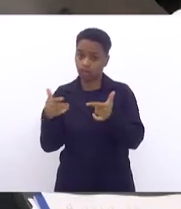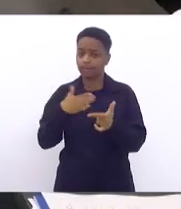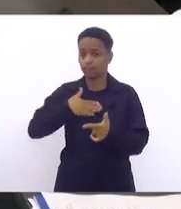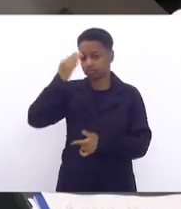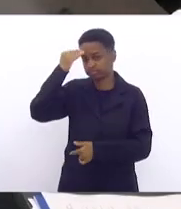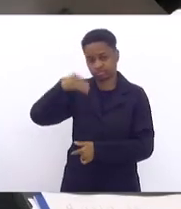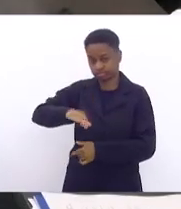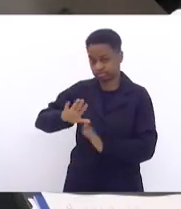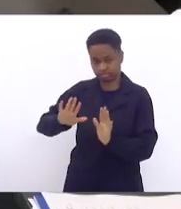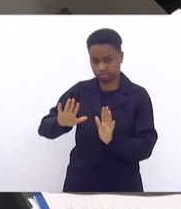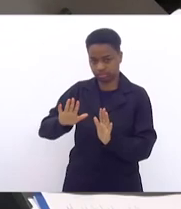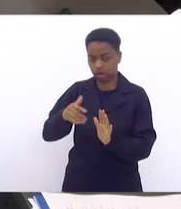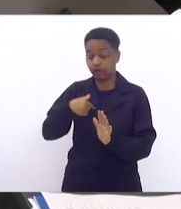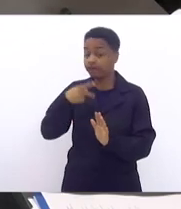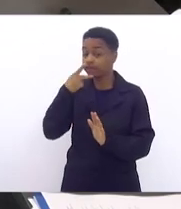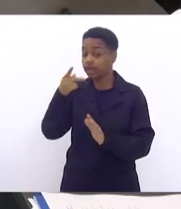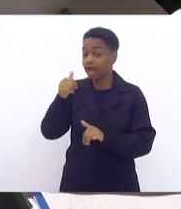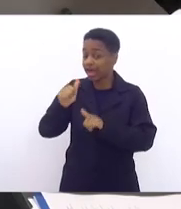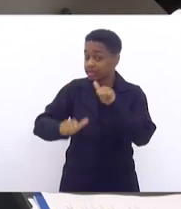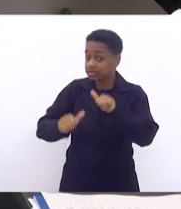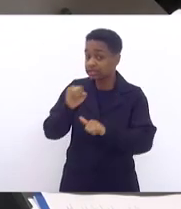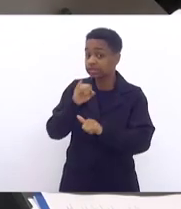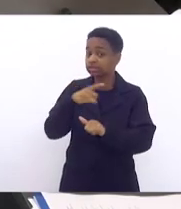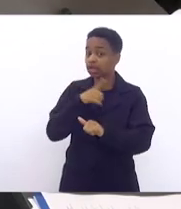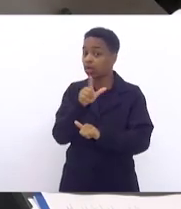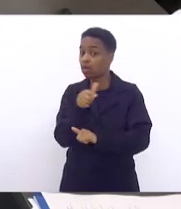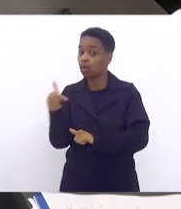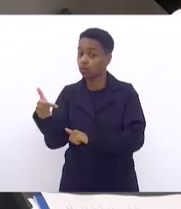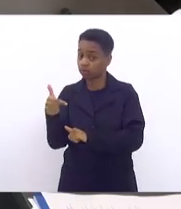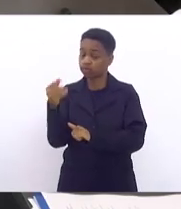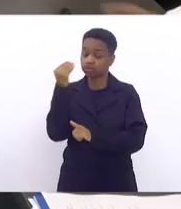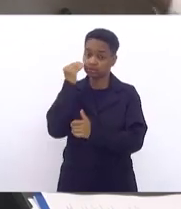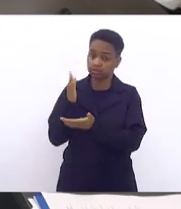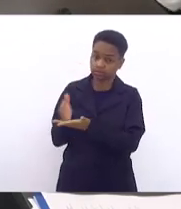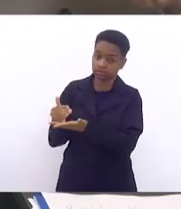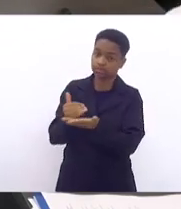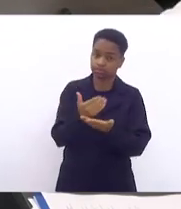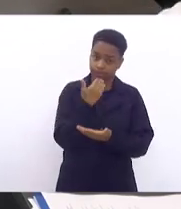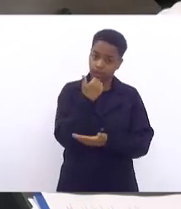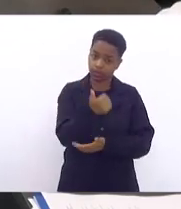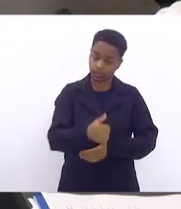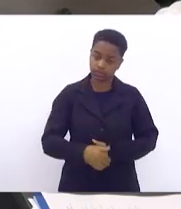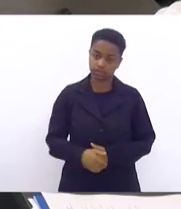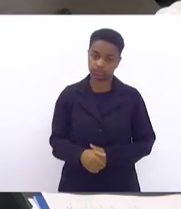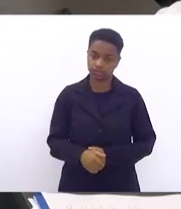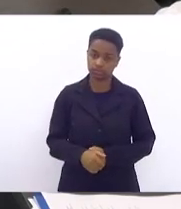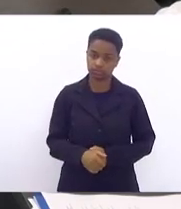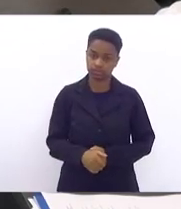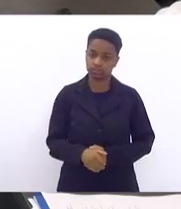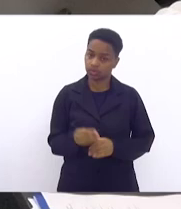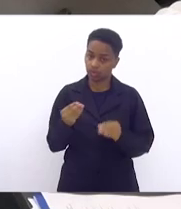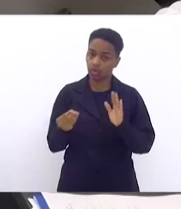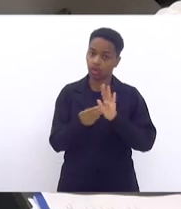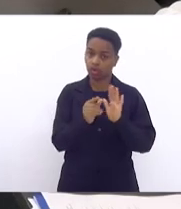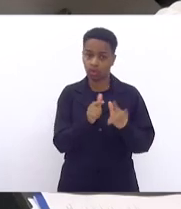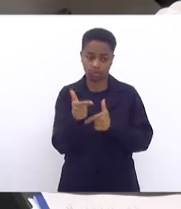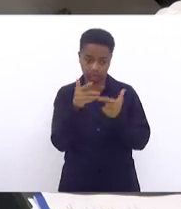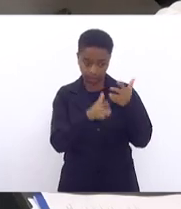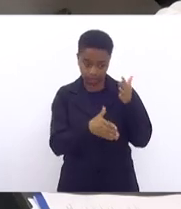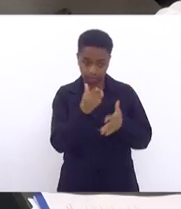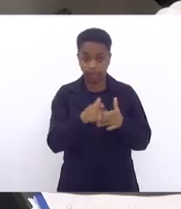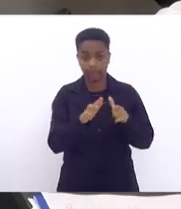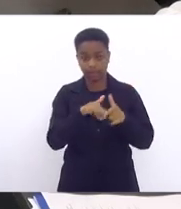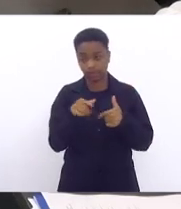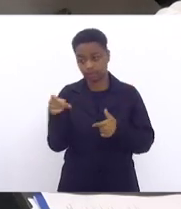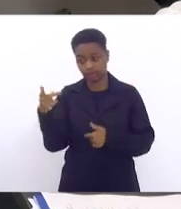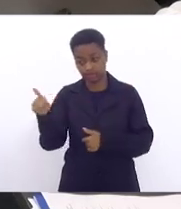desistir. É, eu estou falando para fazer uma verificação dos demais, para a gente que superar logo a matéria. Junta, tá certo. Dá a prejudicabilidade dos demais em razão do PL porque, de Vossa